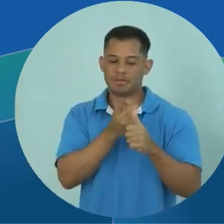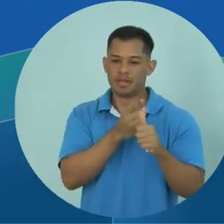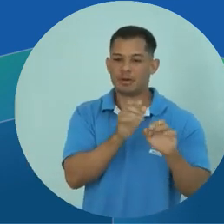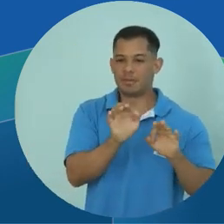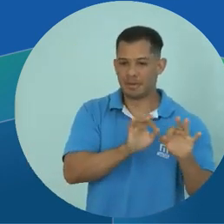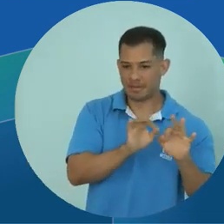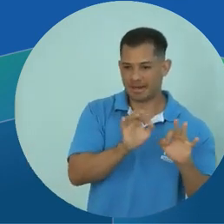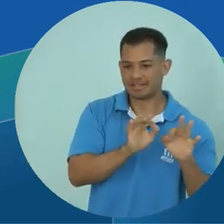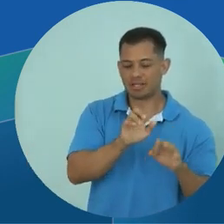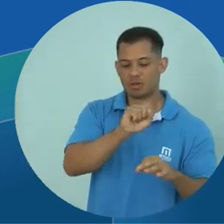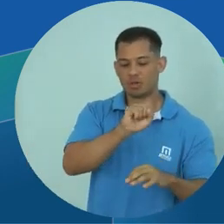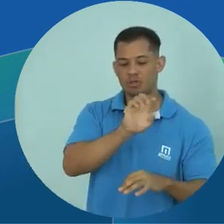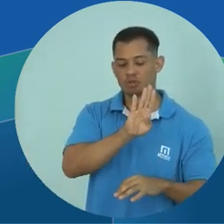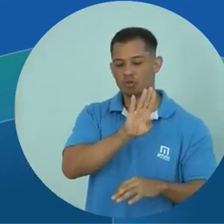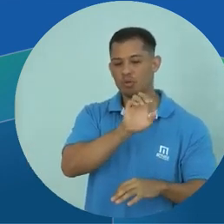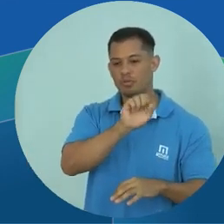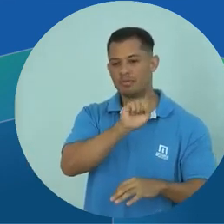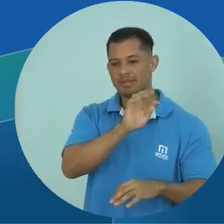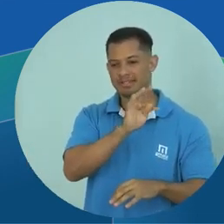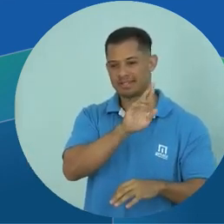que foi feita com hidrojato,